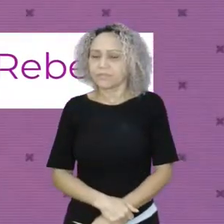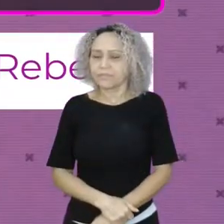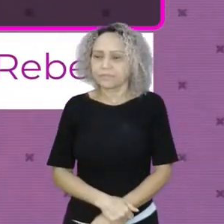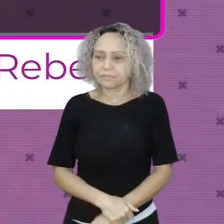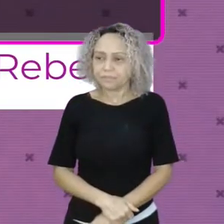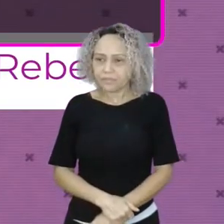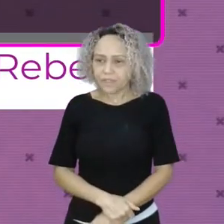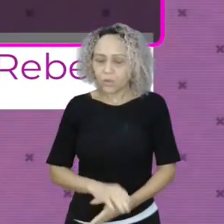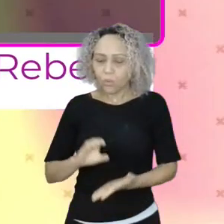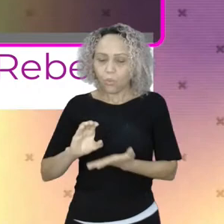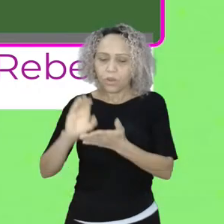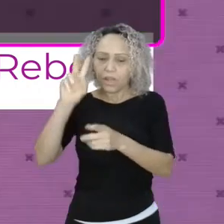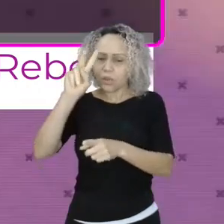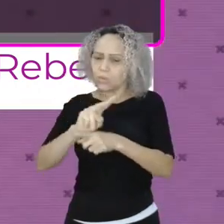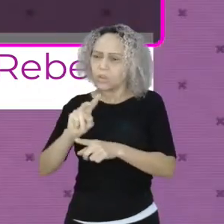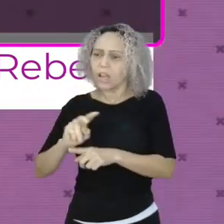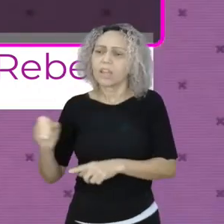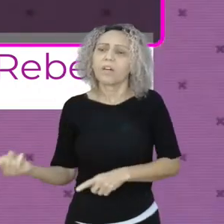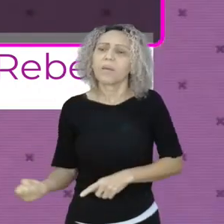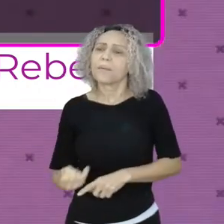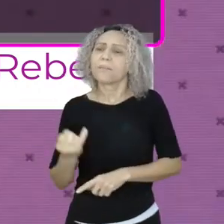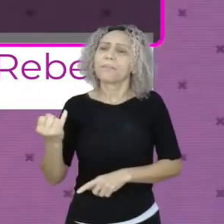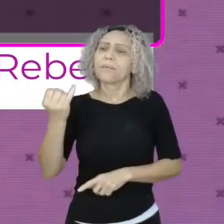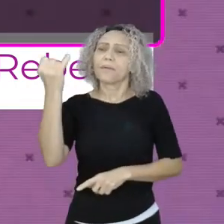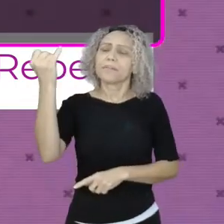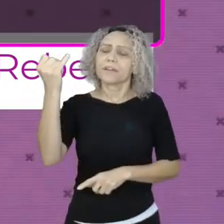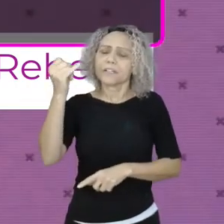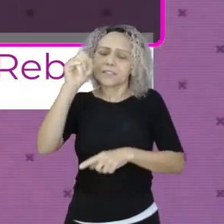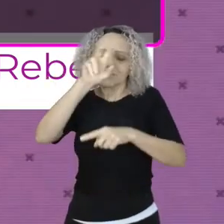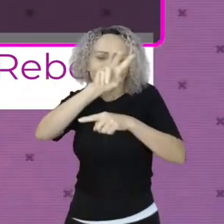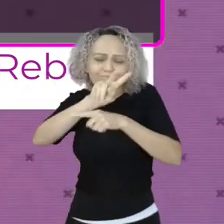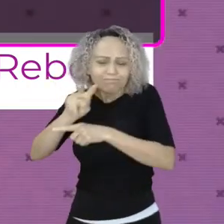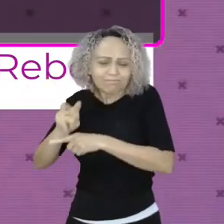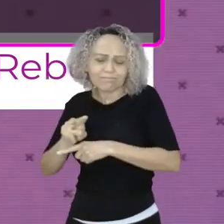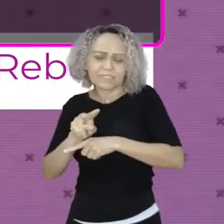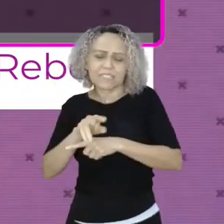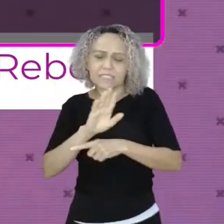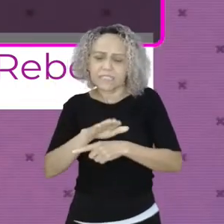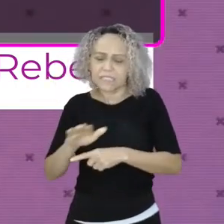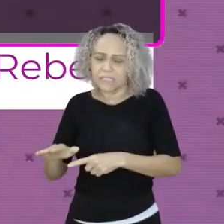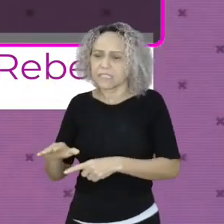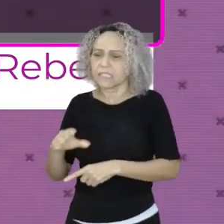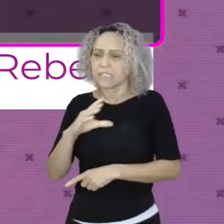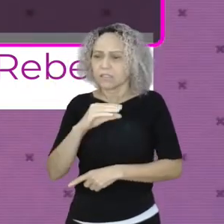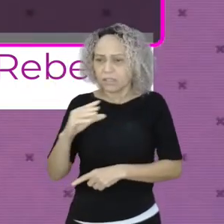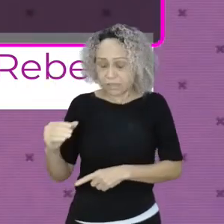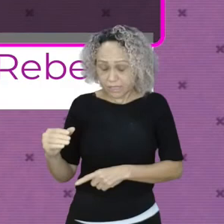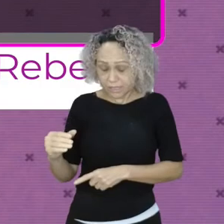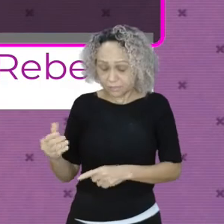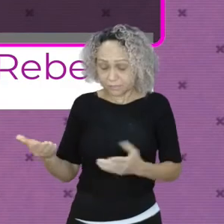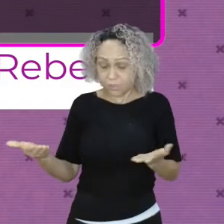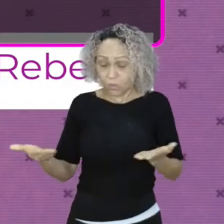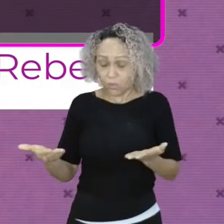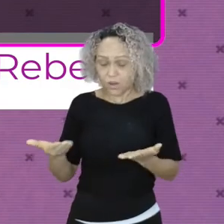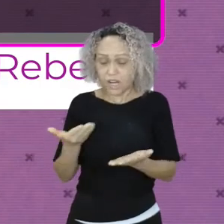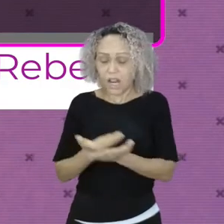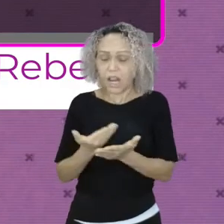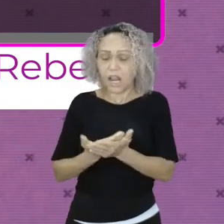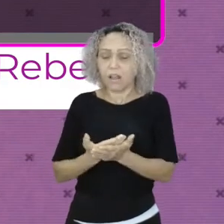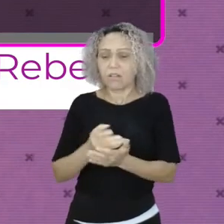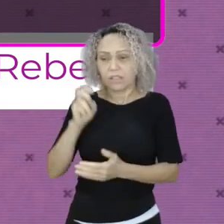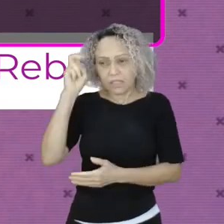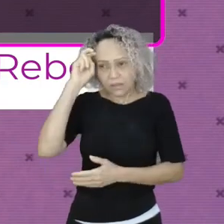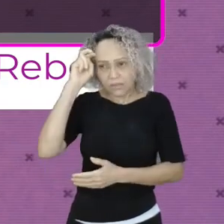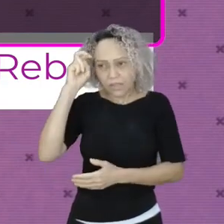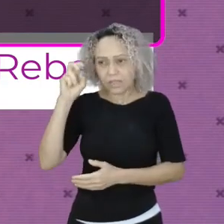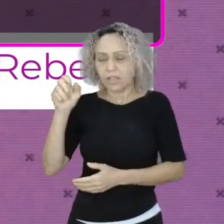Os conselhos tutelares são importantes órgãos de cuidado e proteção às crianças e adolescentes. Na aula desta quinta-feira, a professora Daniele